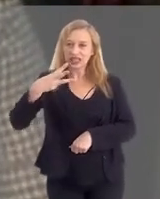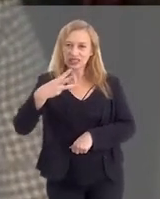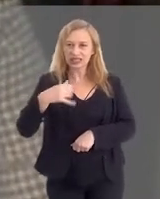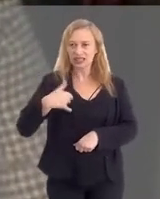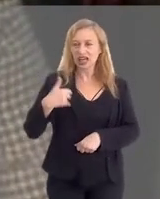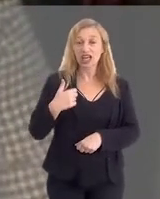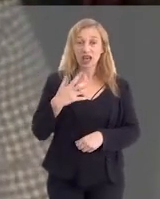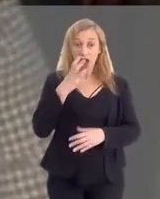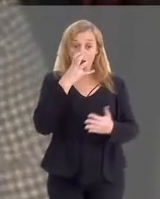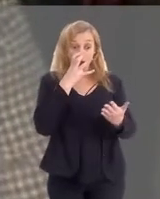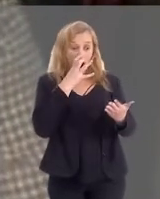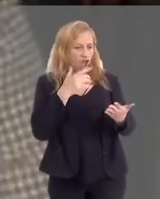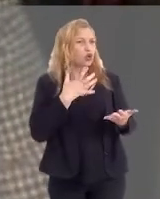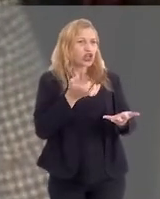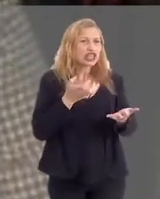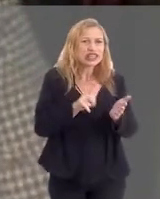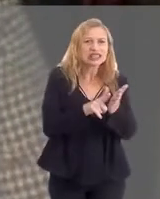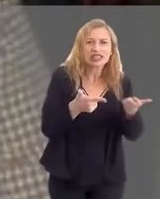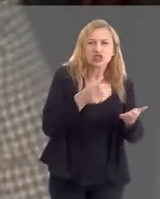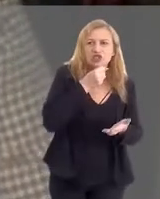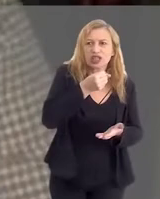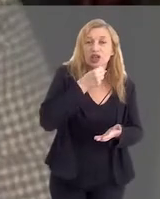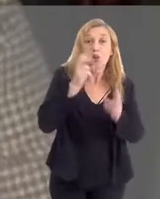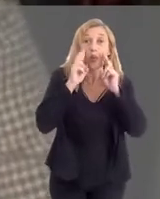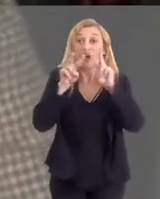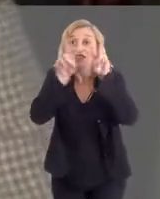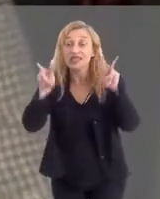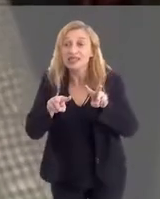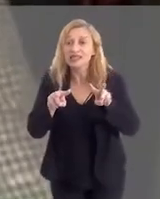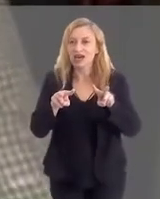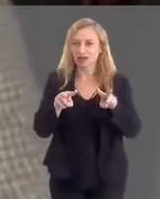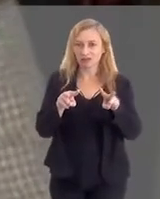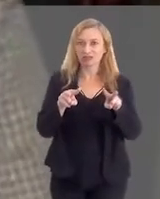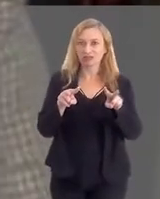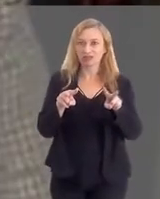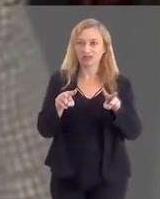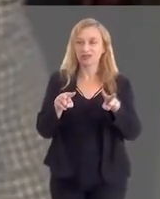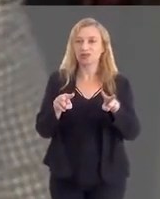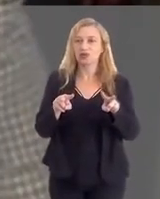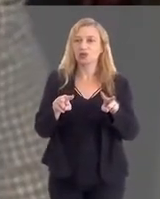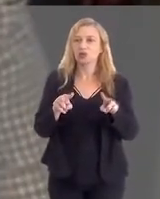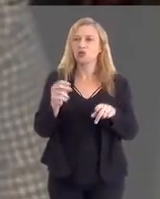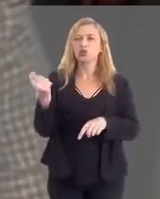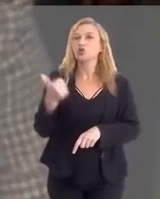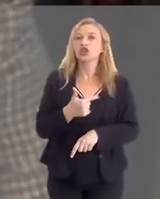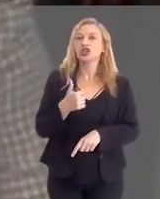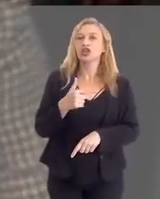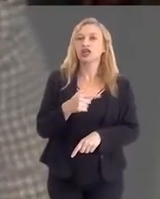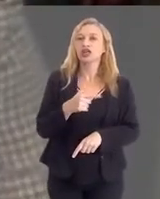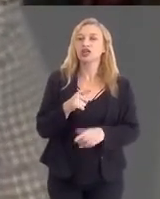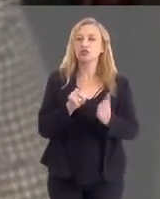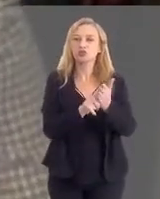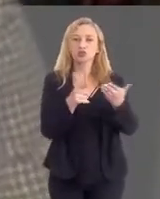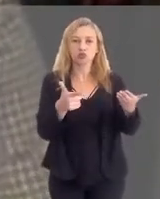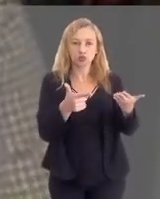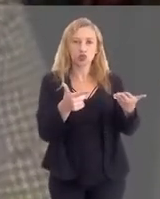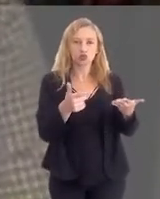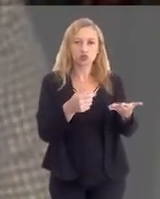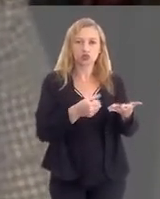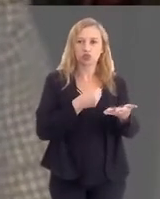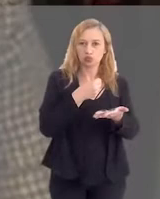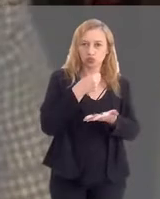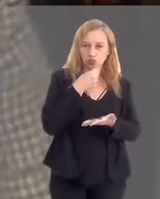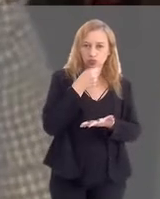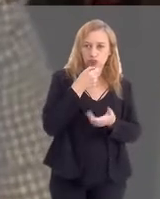anos. E aí eu me encantei, eu queria ser jornalista e eu tinha uma visão muito idealista e muito deslumbrada, assim, do que era